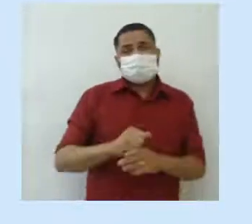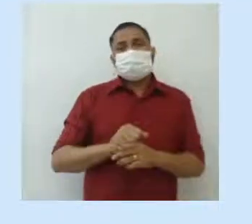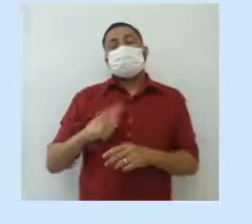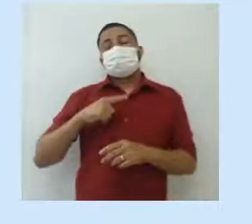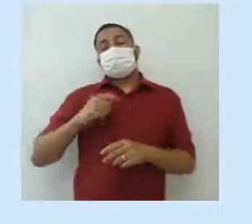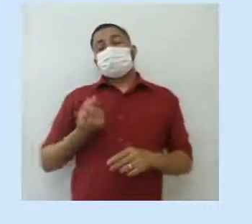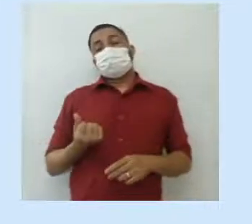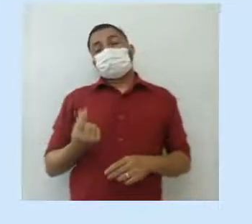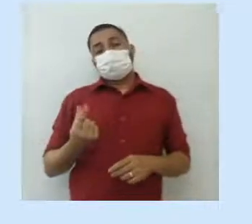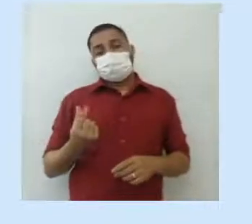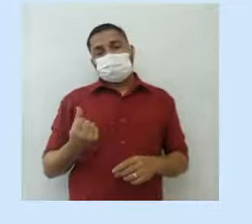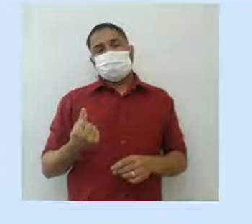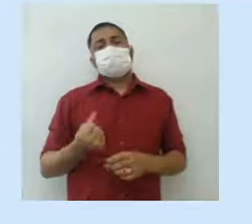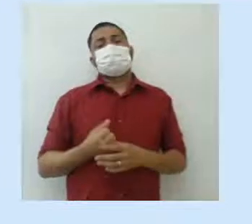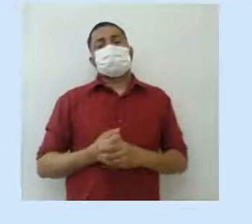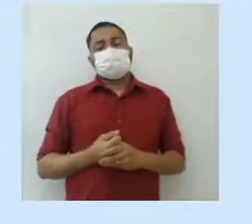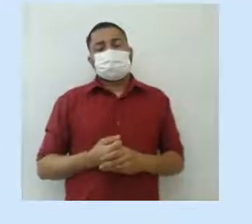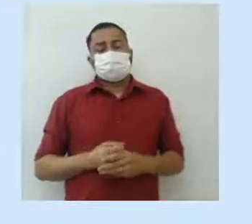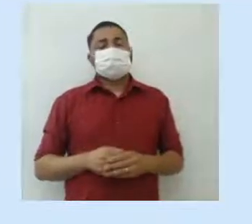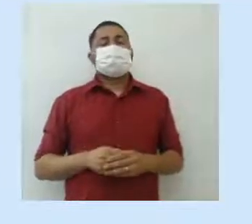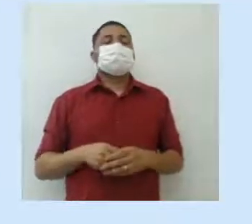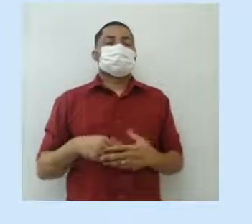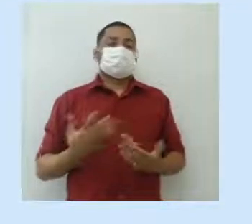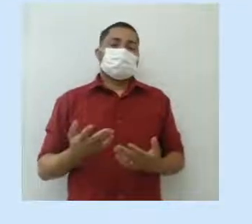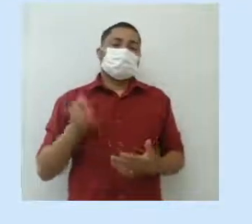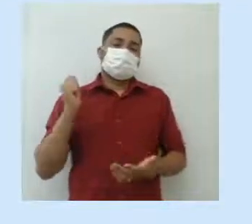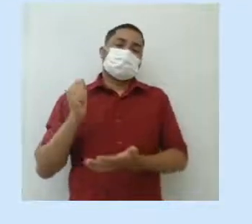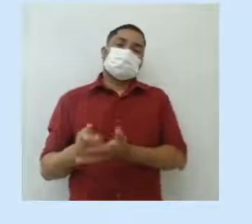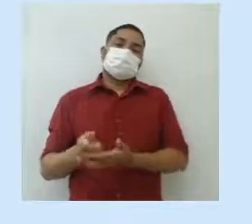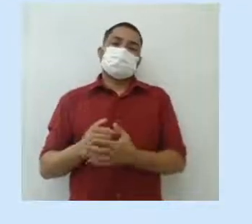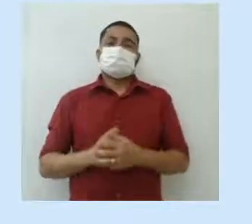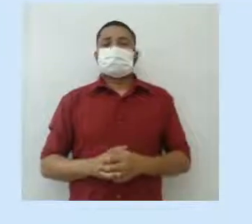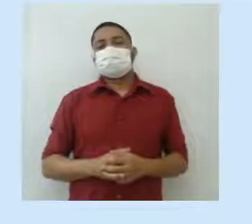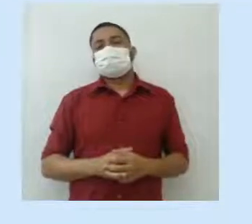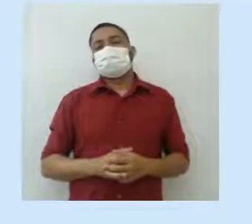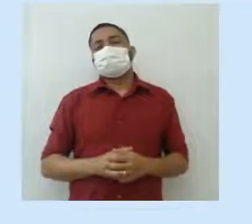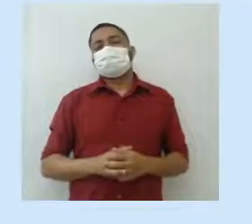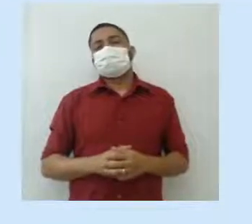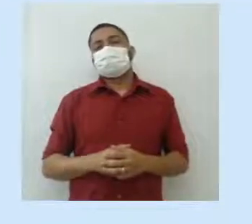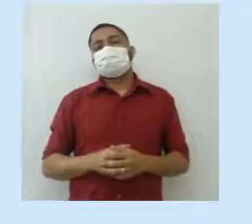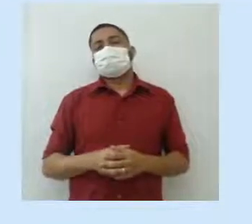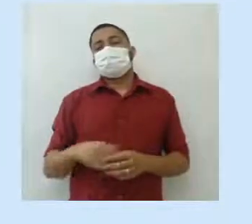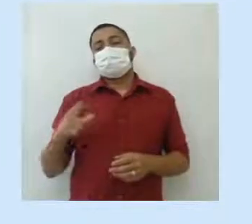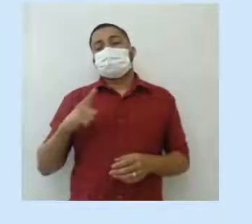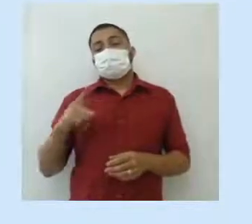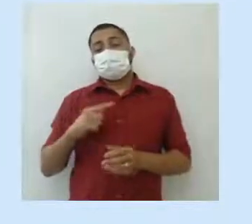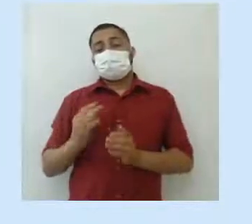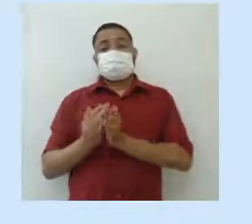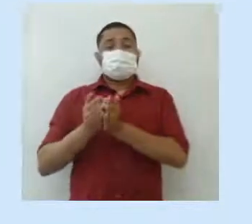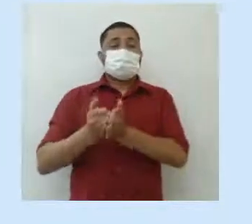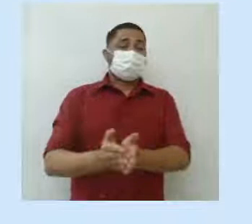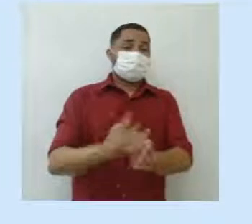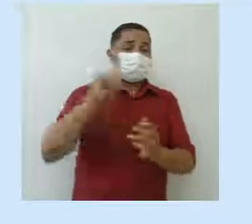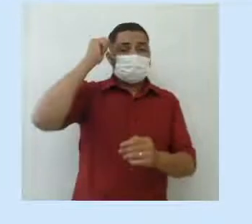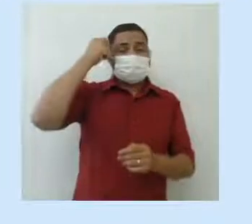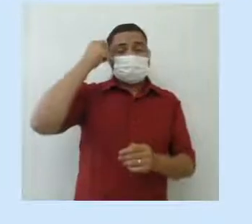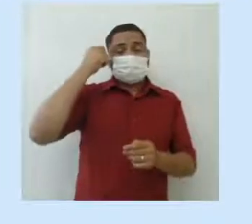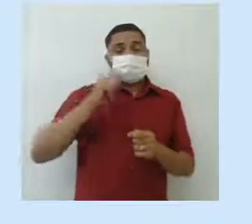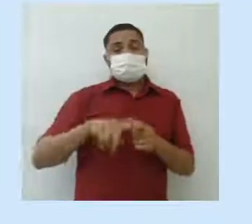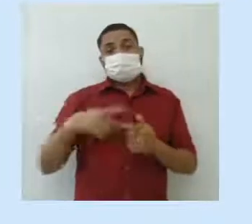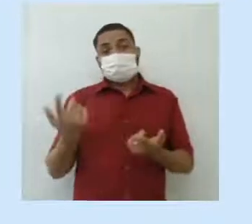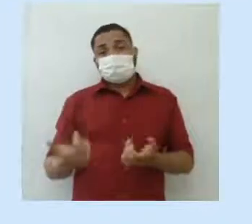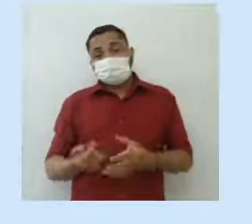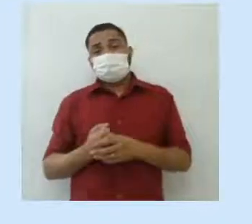custo monetário, né, para comprá-los por meio do tráfico negreiro. Então, os